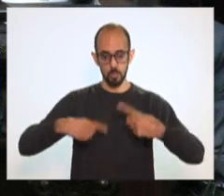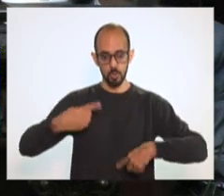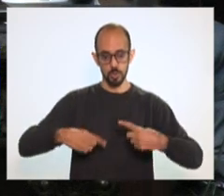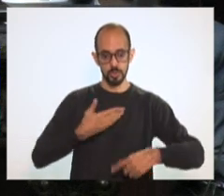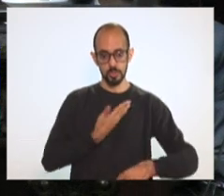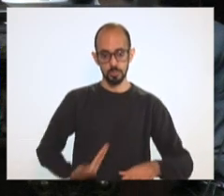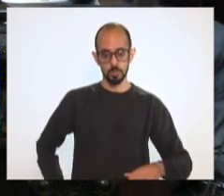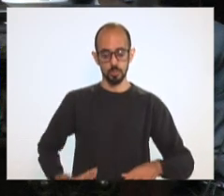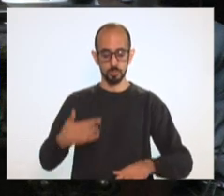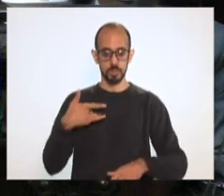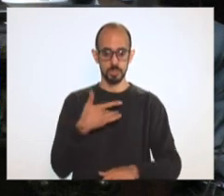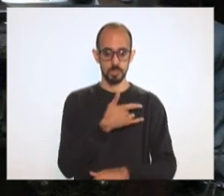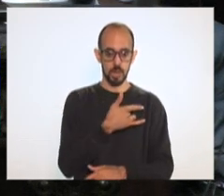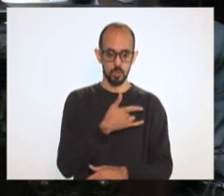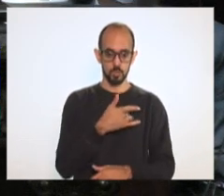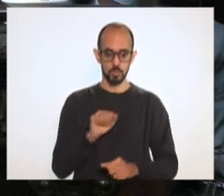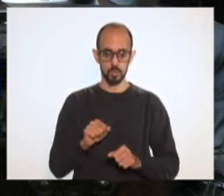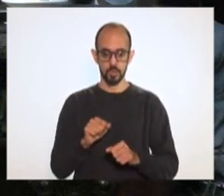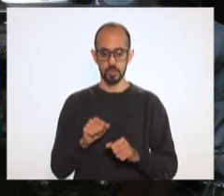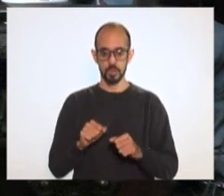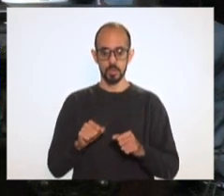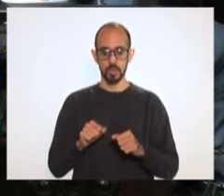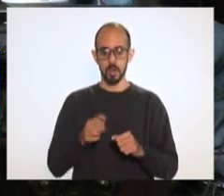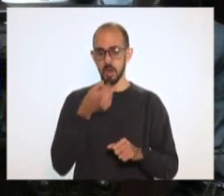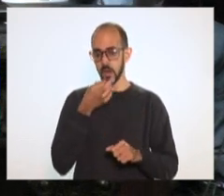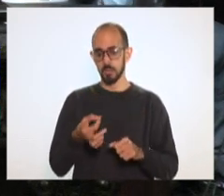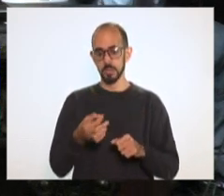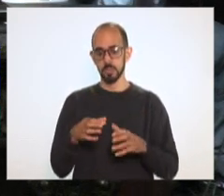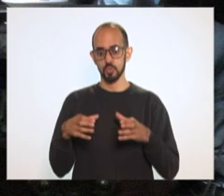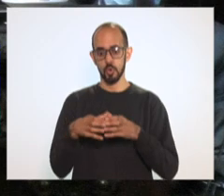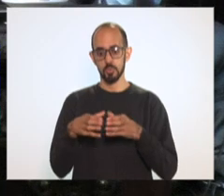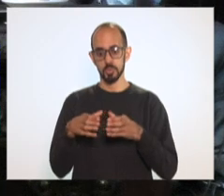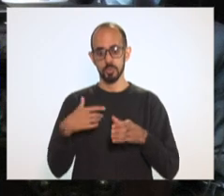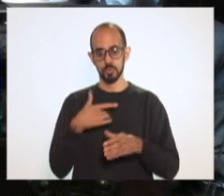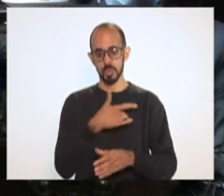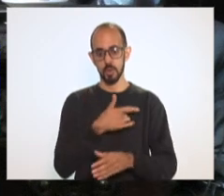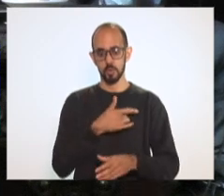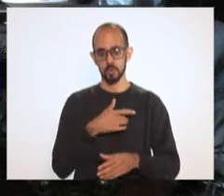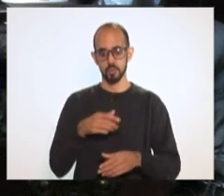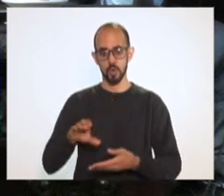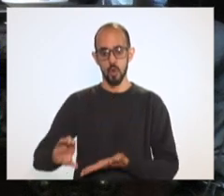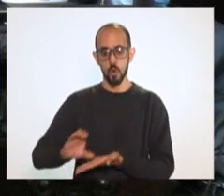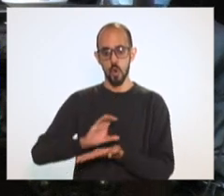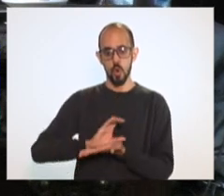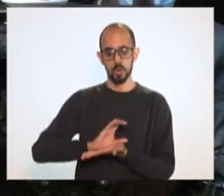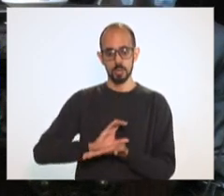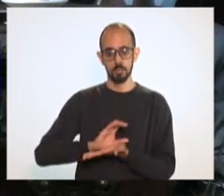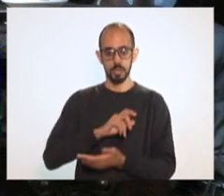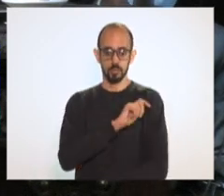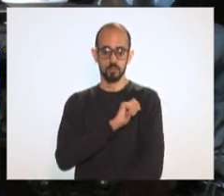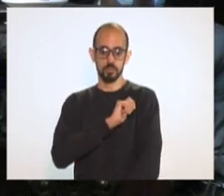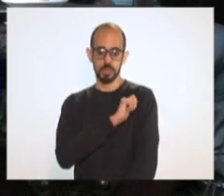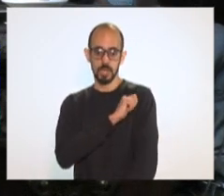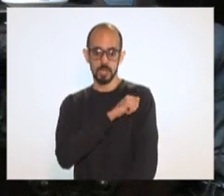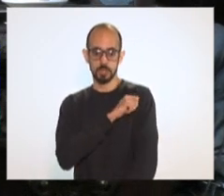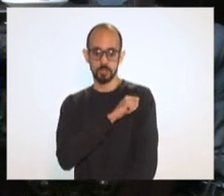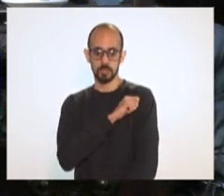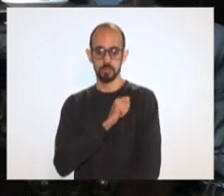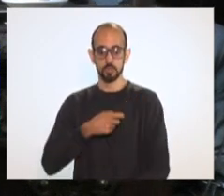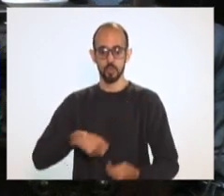saúde, dependendo de pareceres das Comissões de Constituição e Justiça, de Saúde, de Orçamento e Finanças, Fiscalização Financeira e Controle.